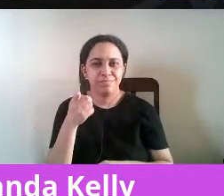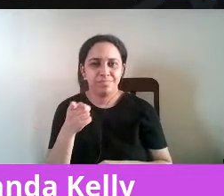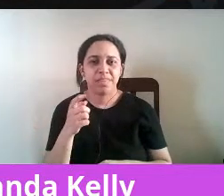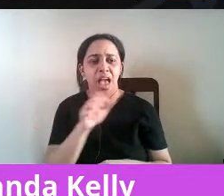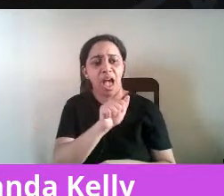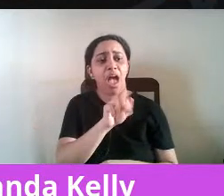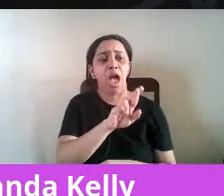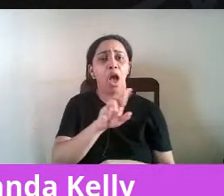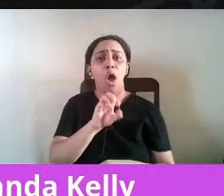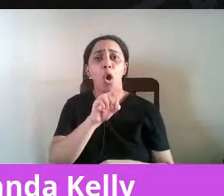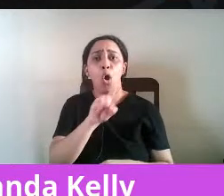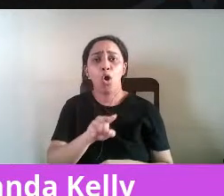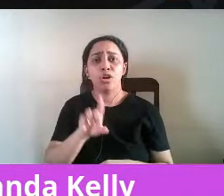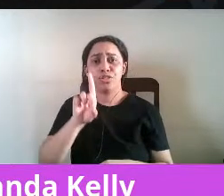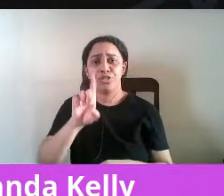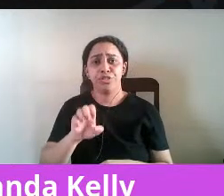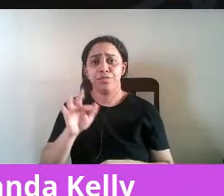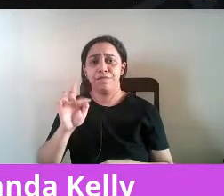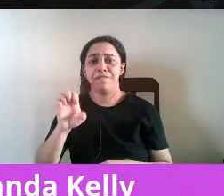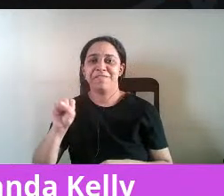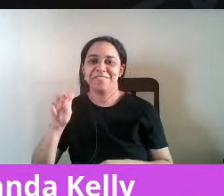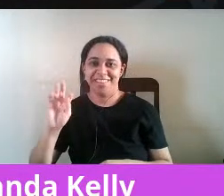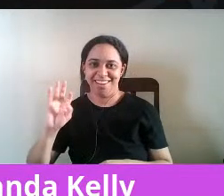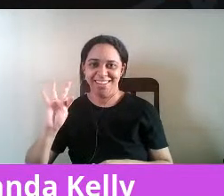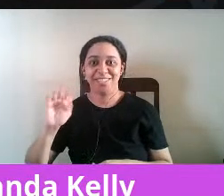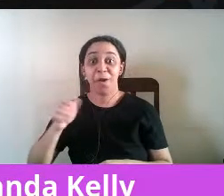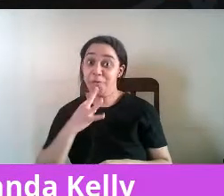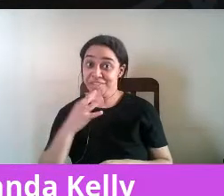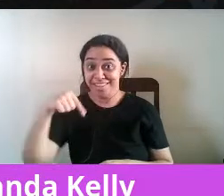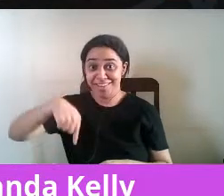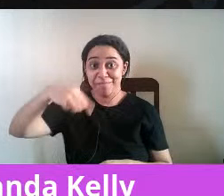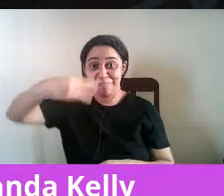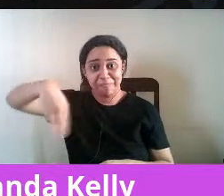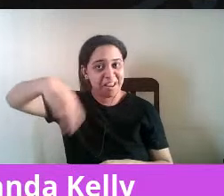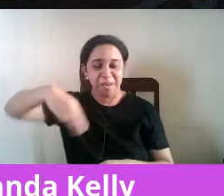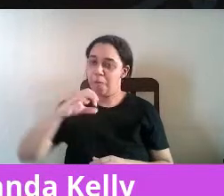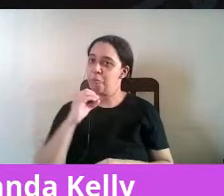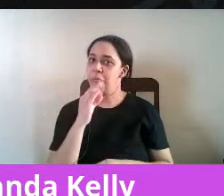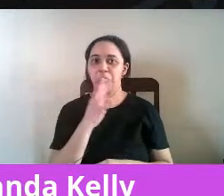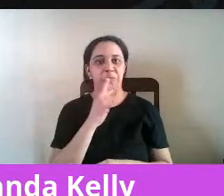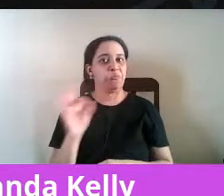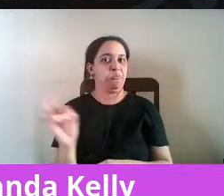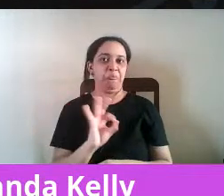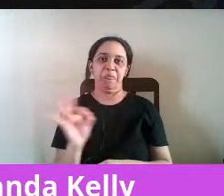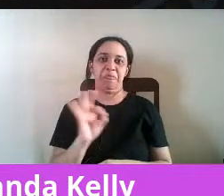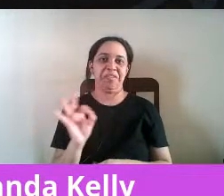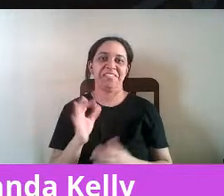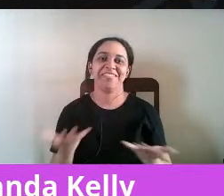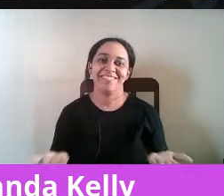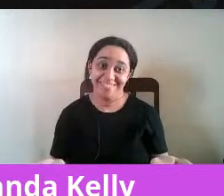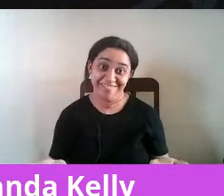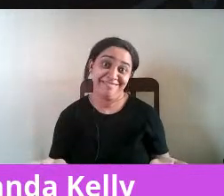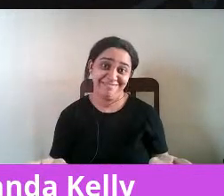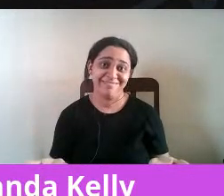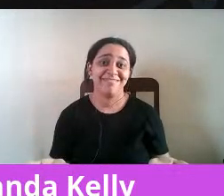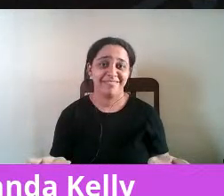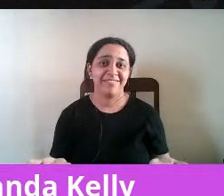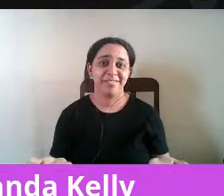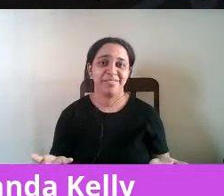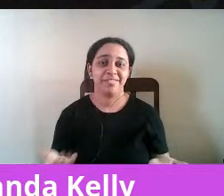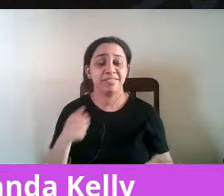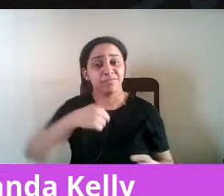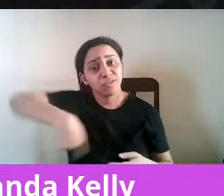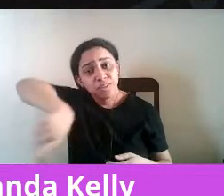de festa, eu vim saber pelo Maranhão. Né? Eu não sabia dessa arroz de festa, certo? Então, esse tipo de coisa você